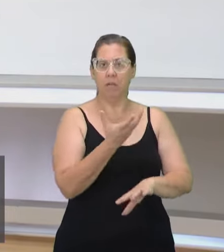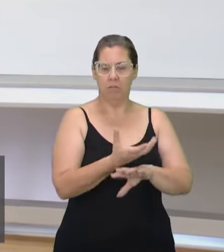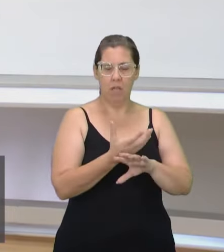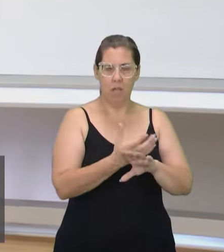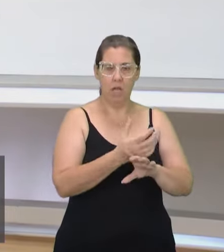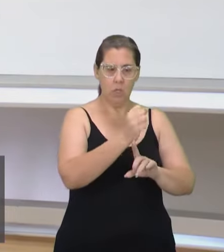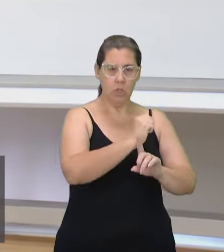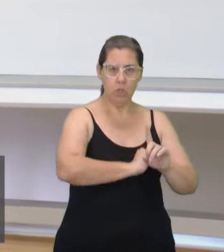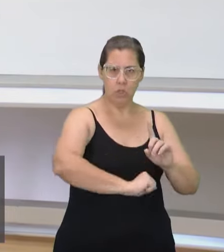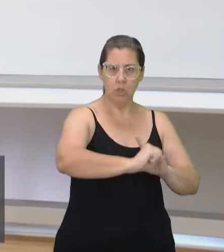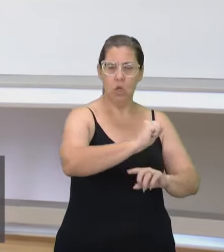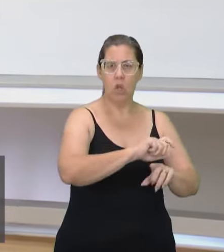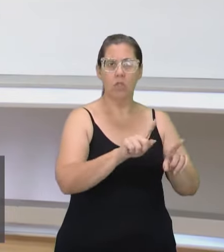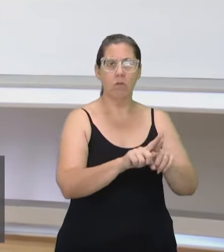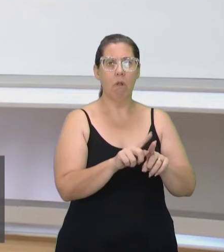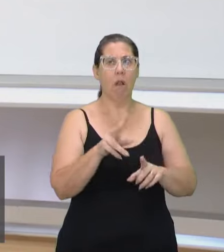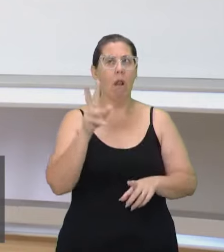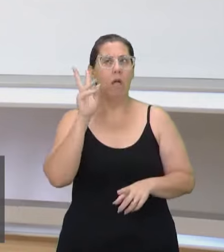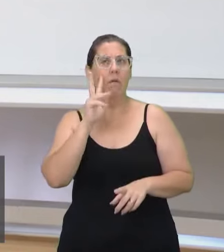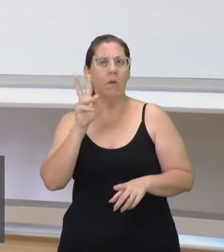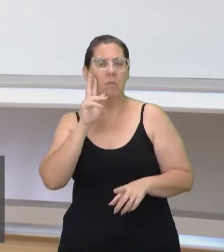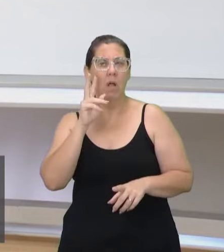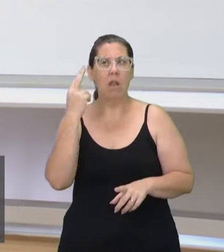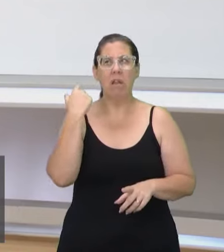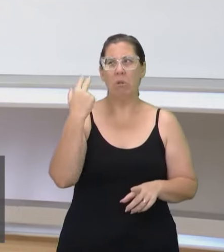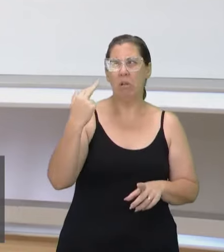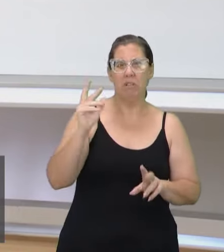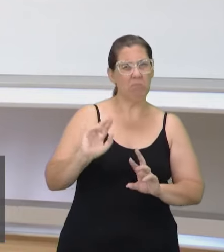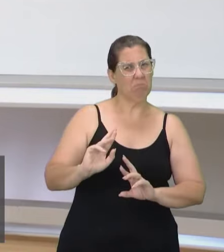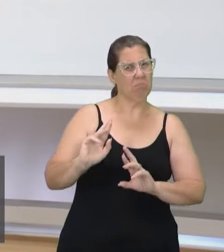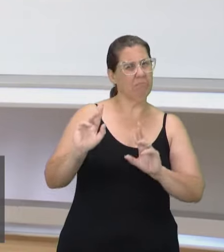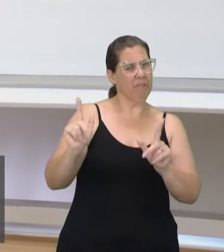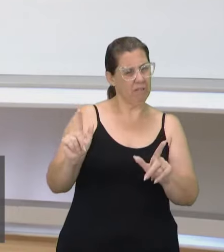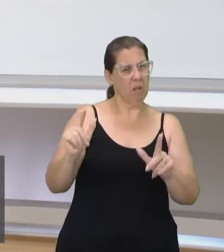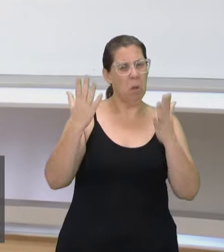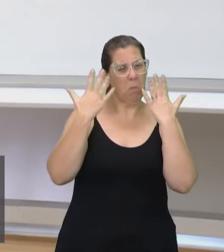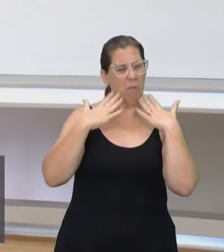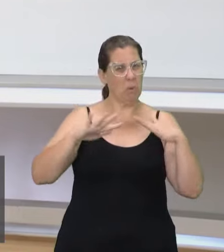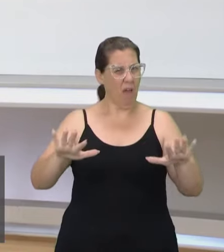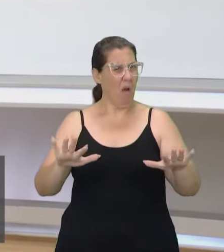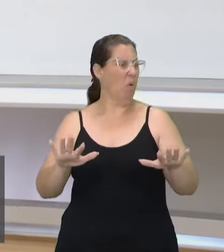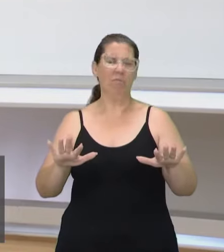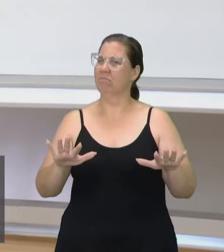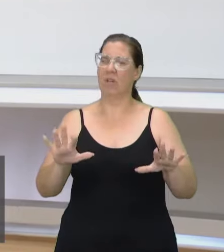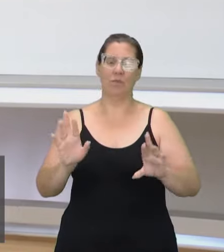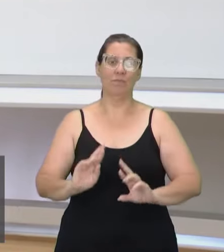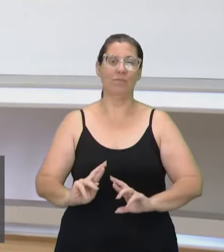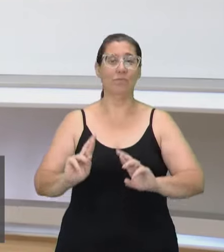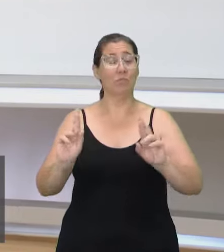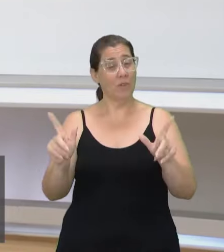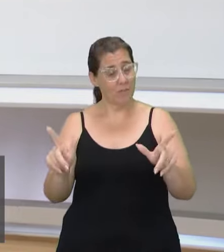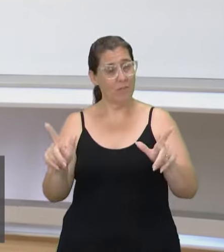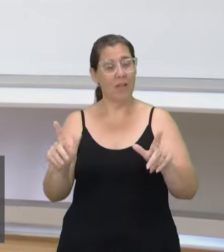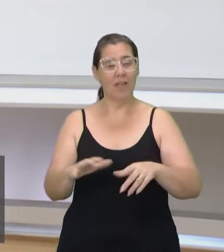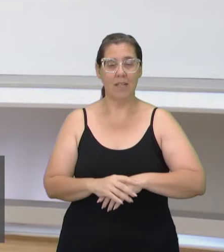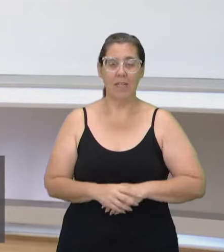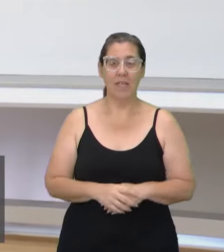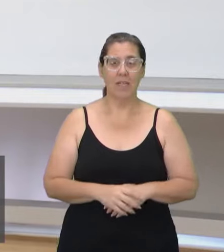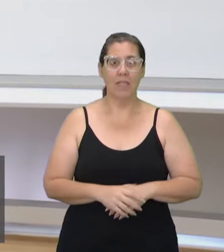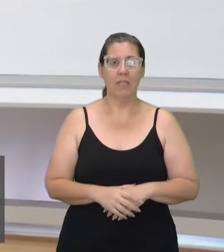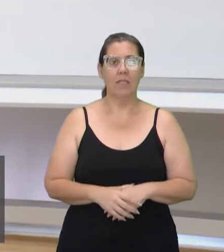à desnaturalização do olhar, né? Então, quando a gente consegue deixar as